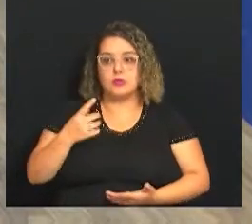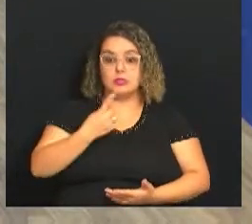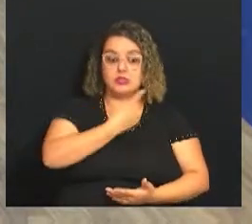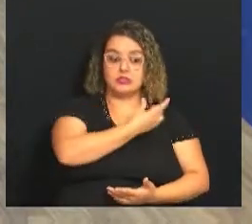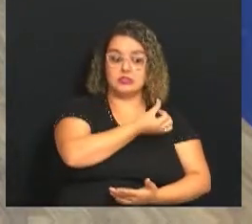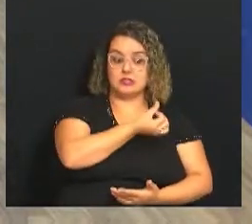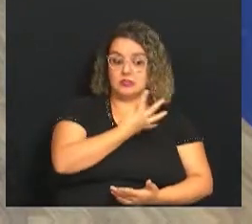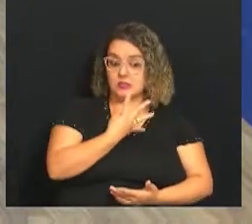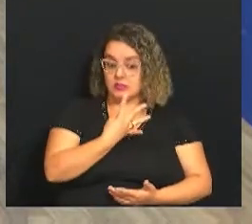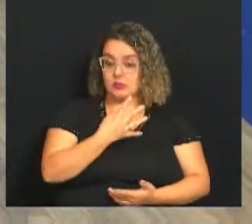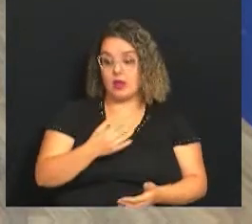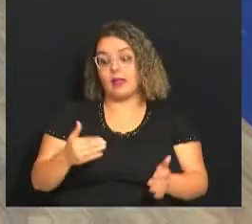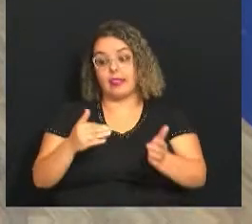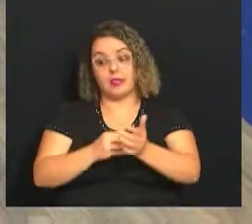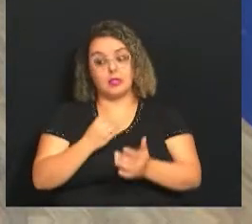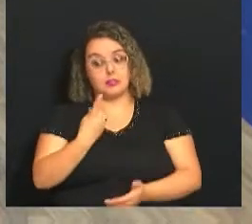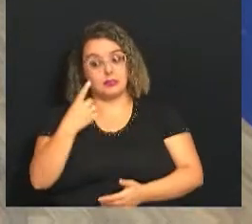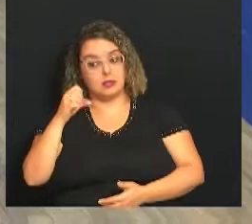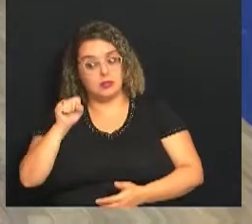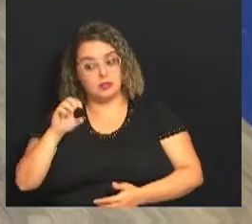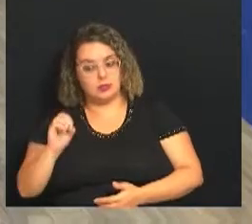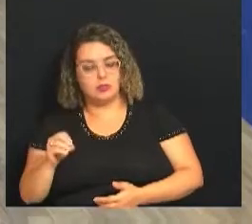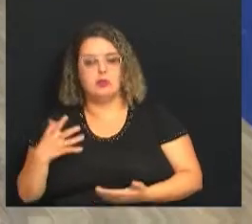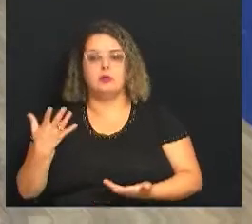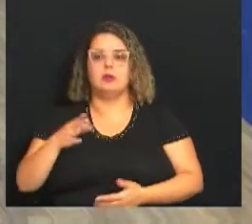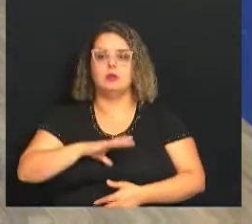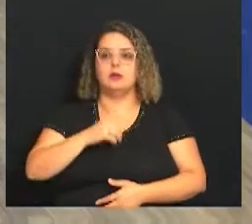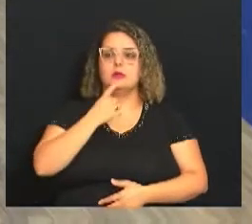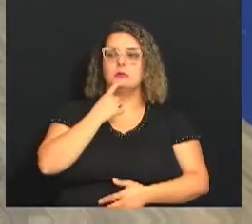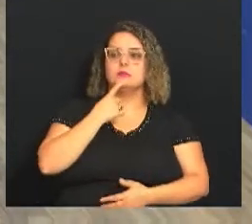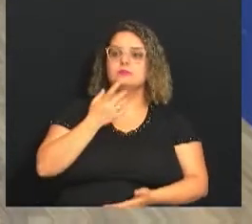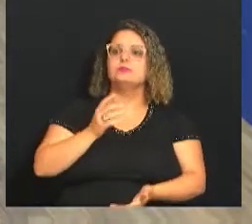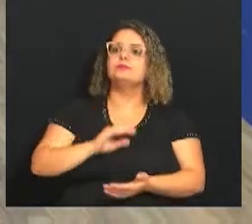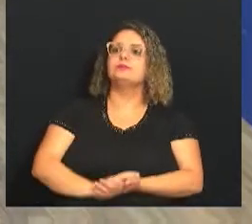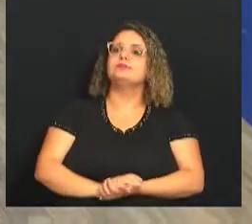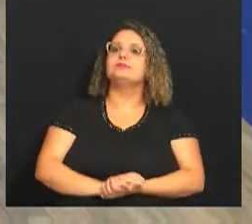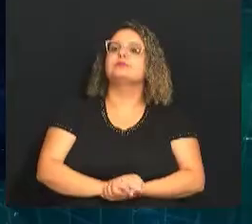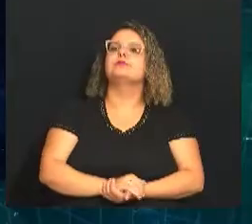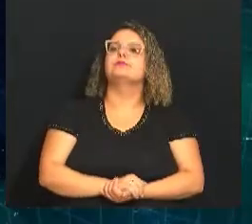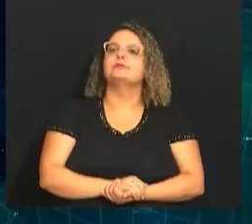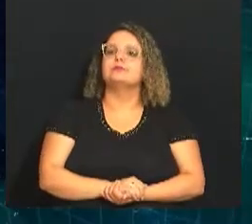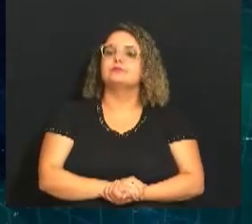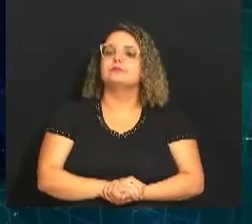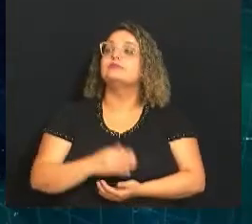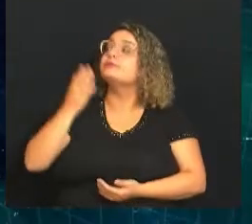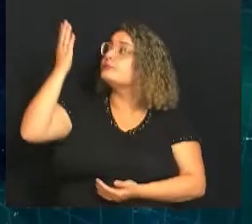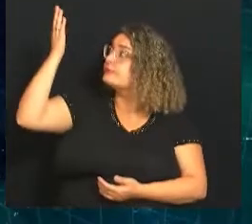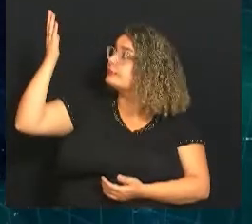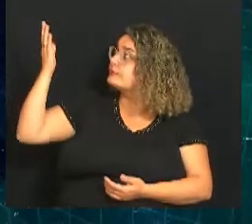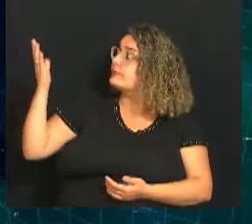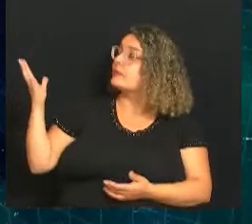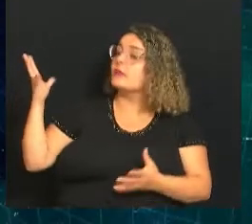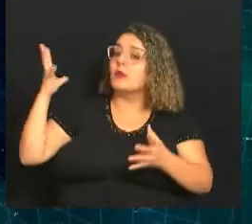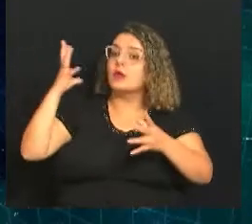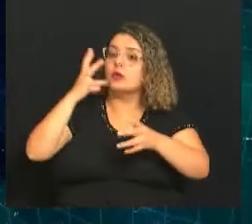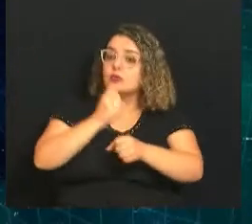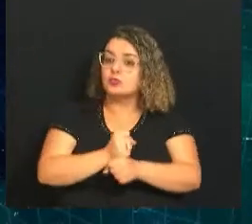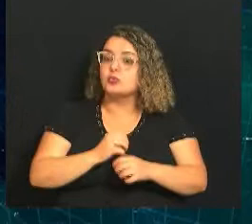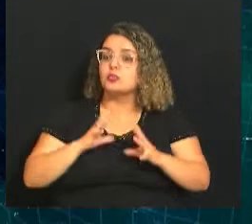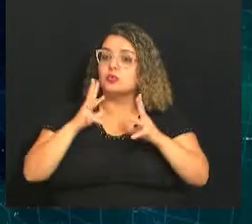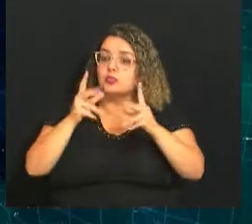mil para 180 mil casos em Campinas. Indaiatuba soma 53.083 casos, Sumaré